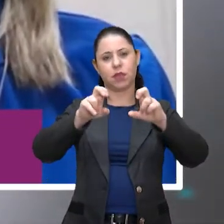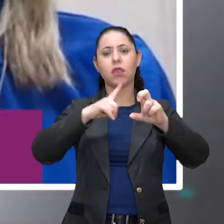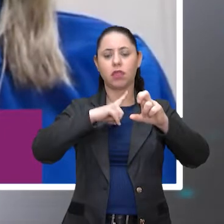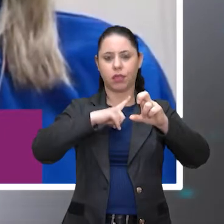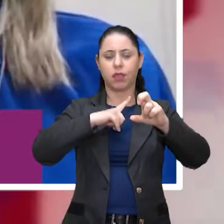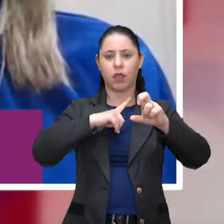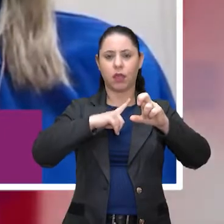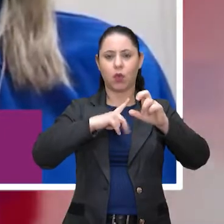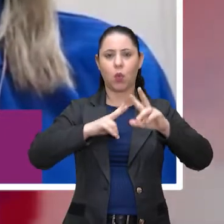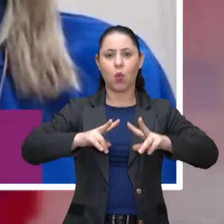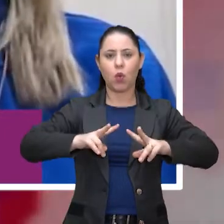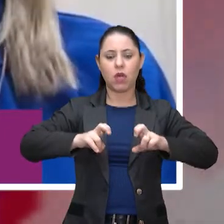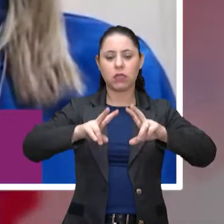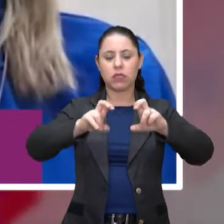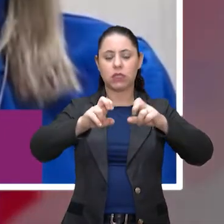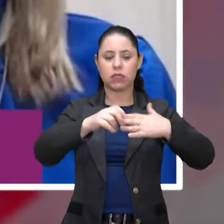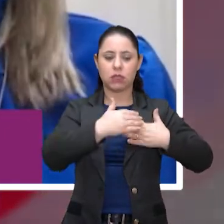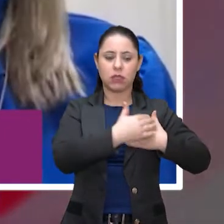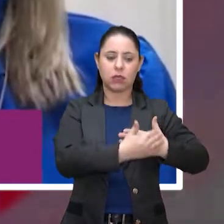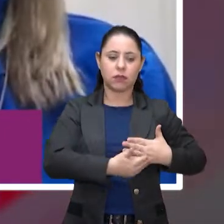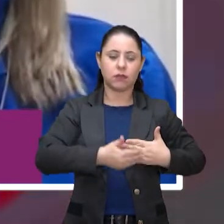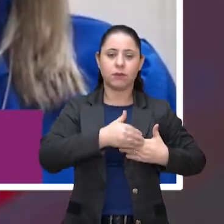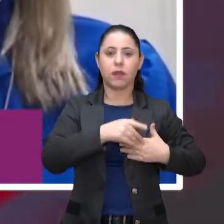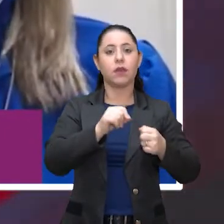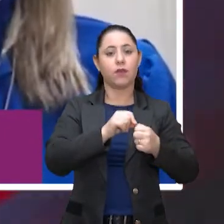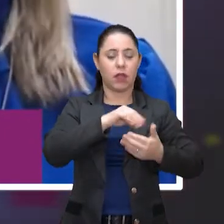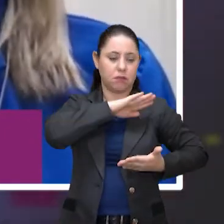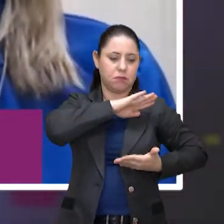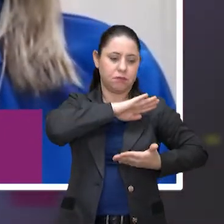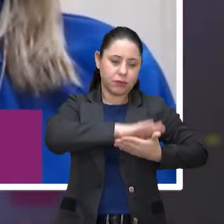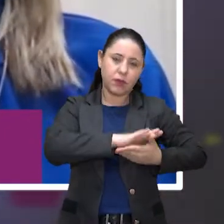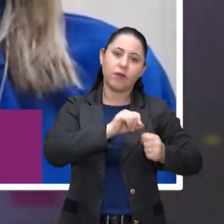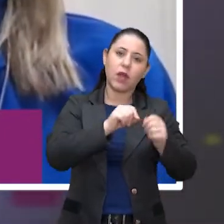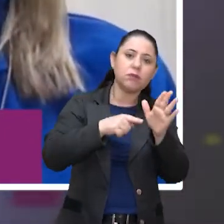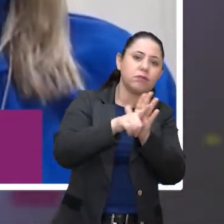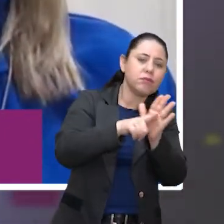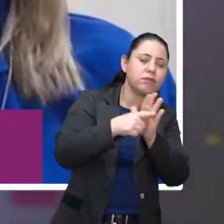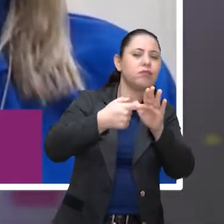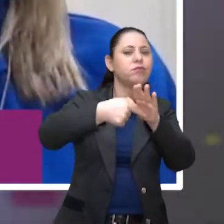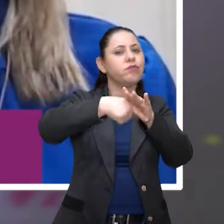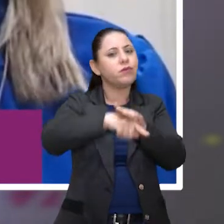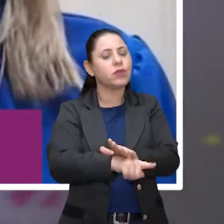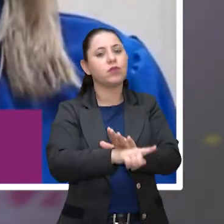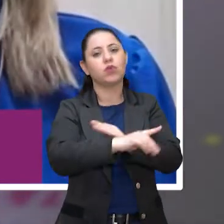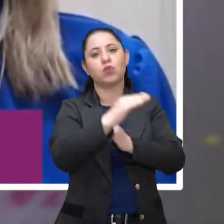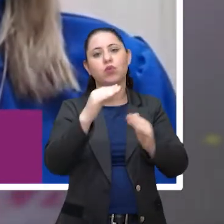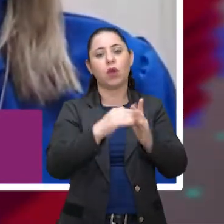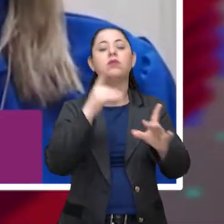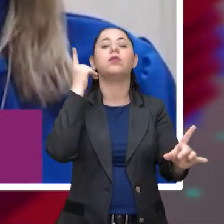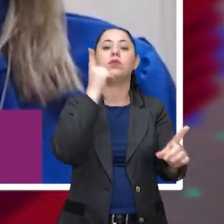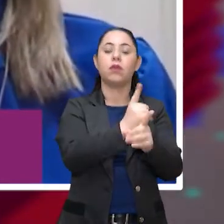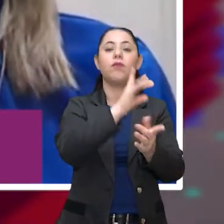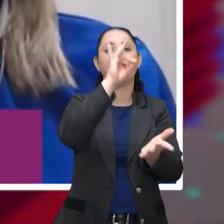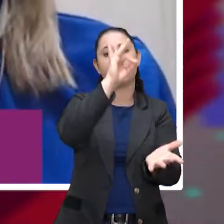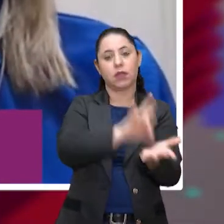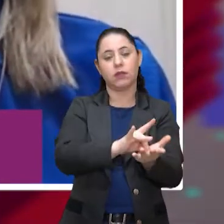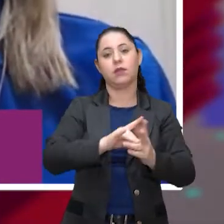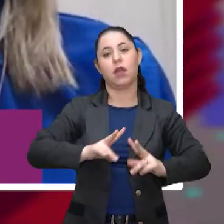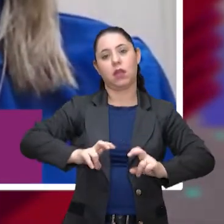essa a pergunta, né, Ida? A mulher tem um câncer de mama, que a gente fez a mamografia, fez os exames